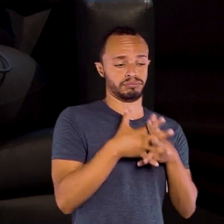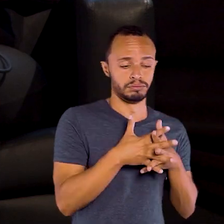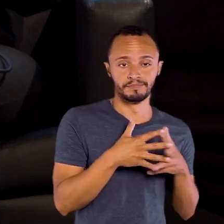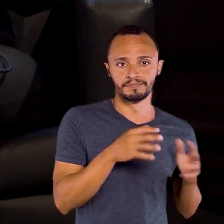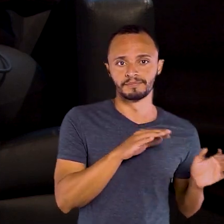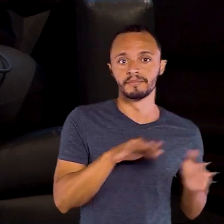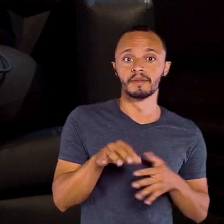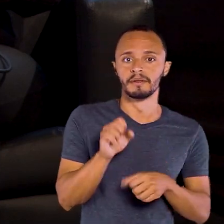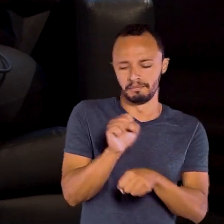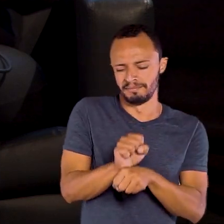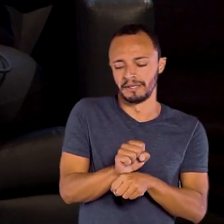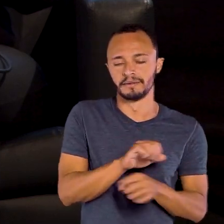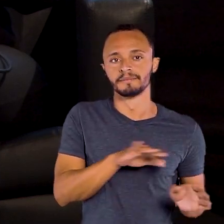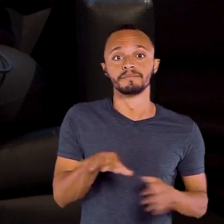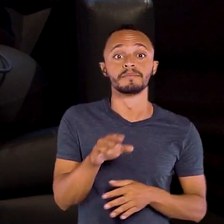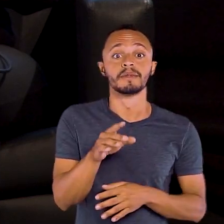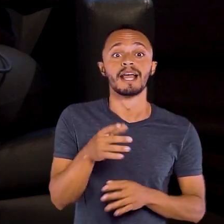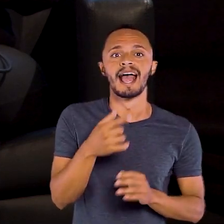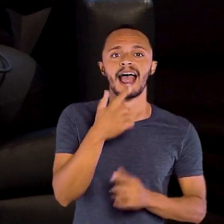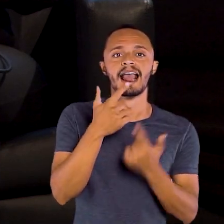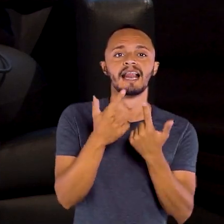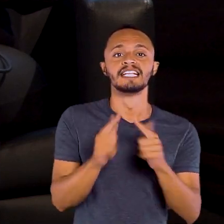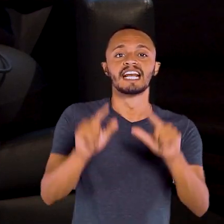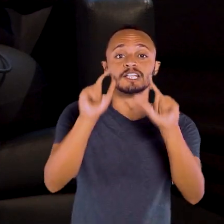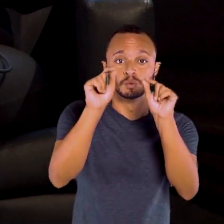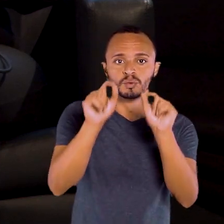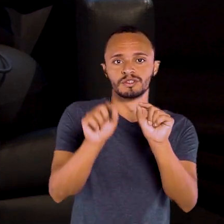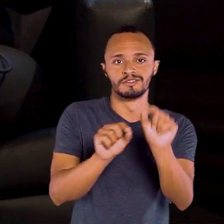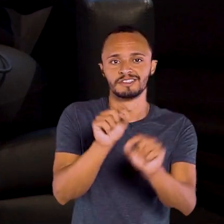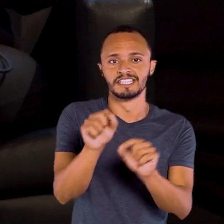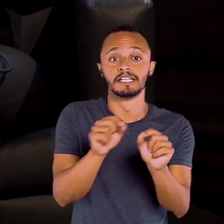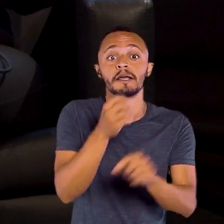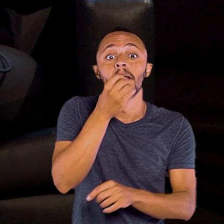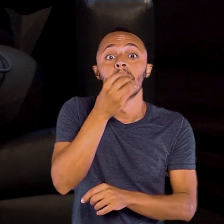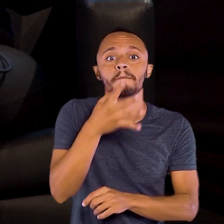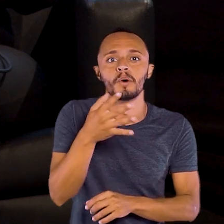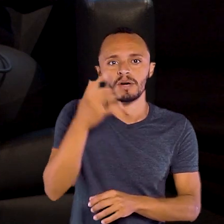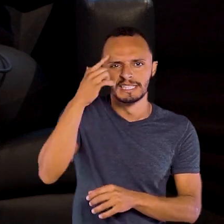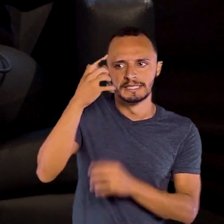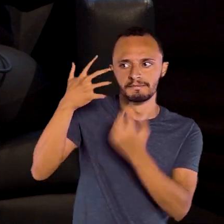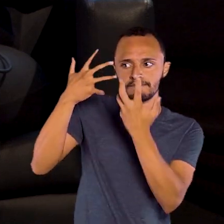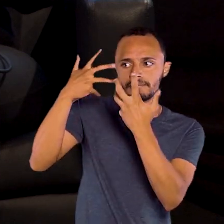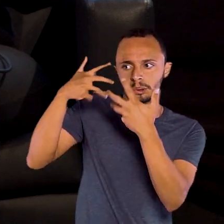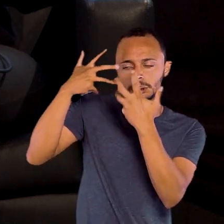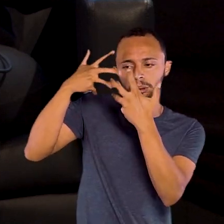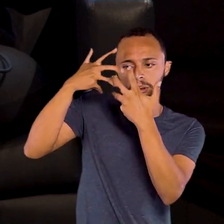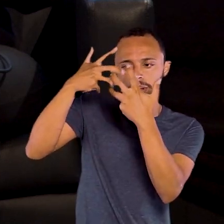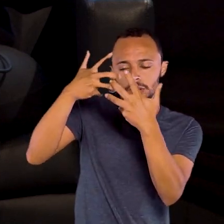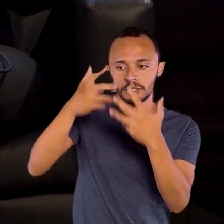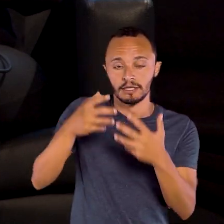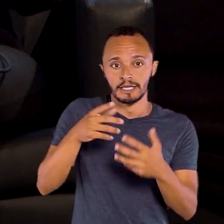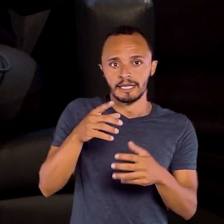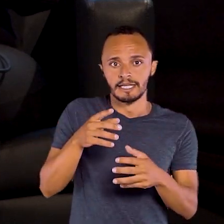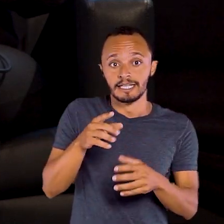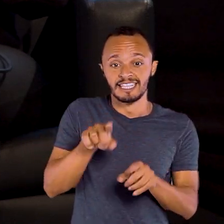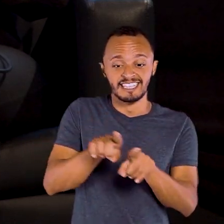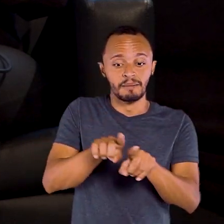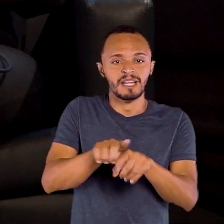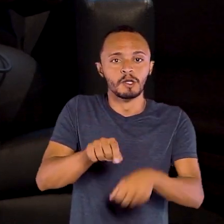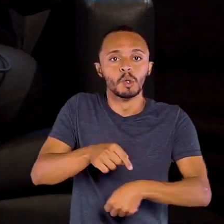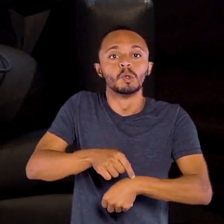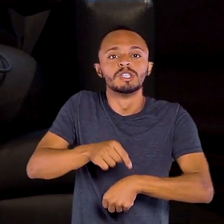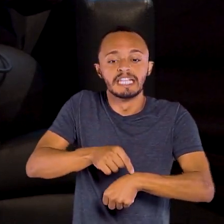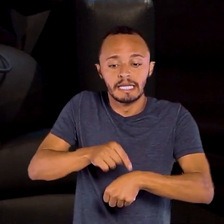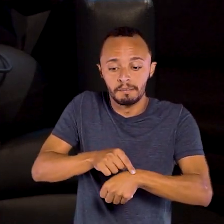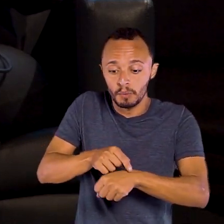congela aquele momento, né? Não é a imprensa hard news que substitui um caso atrás do outro. A literatura tem esse poder de dar